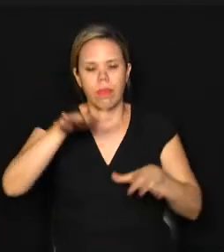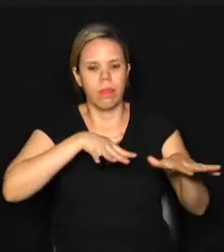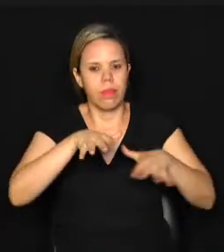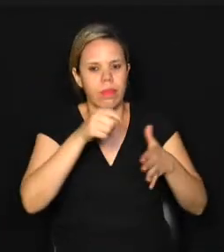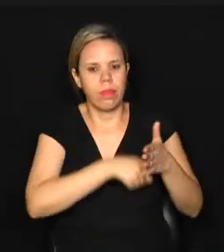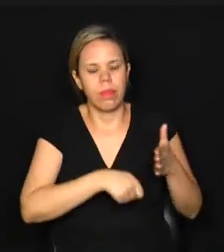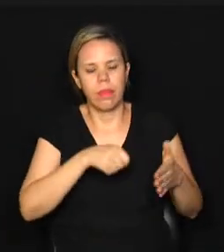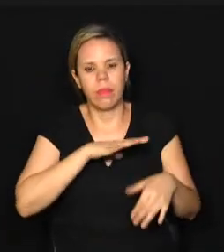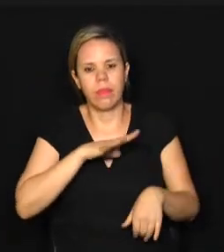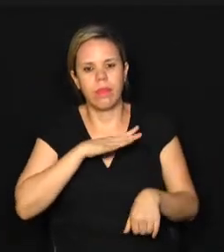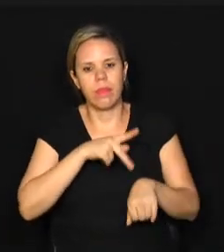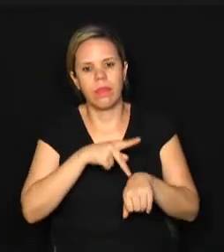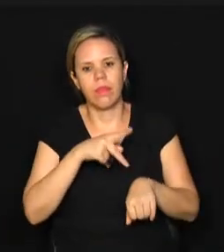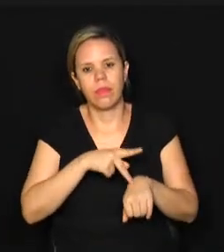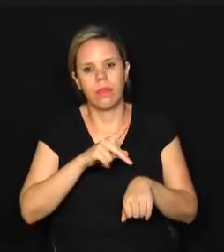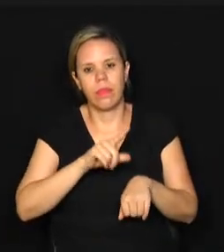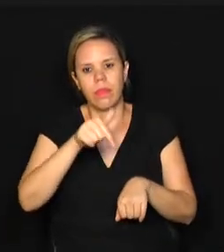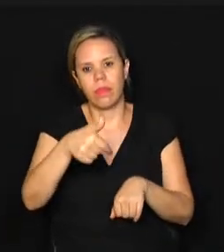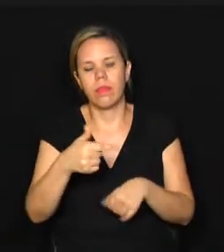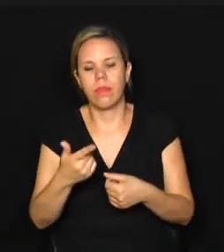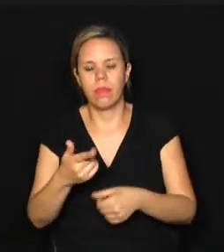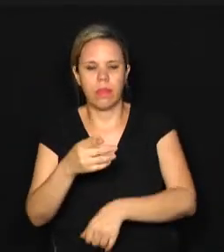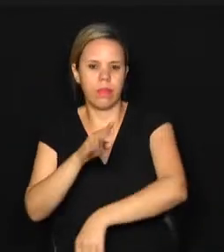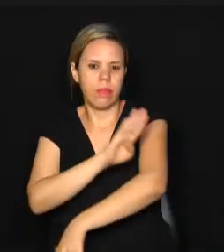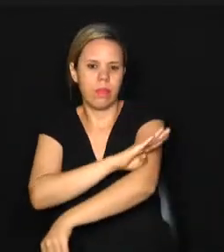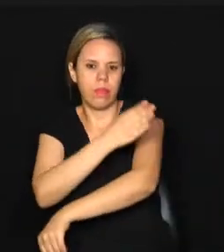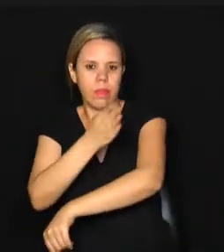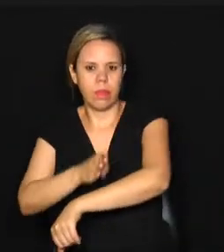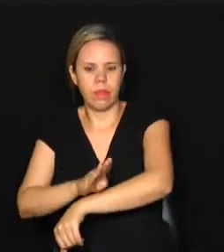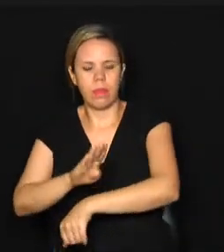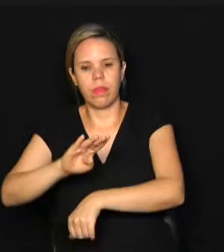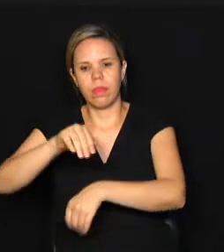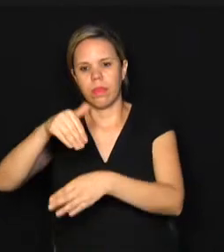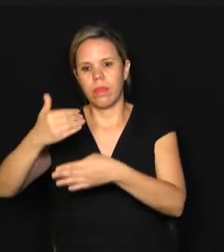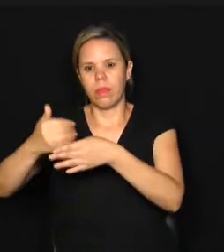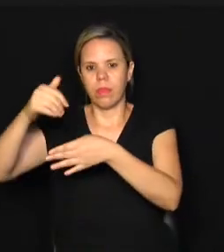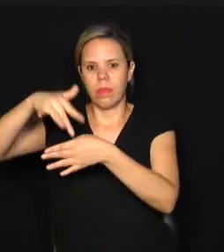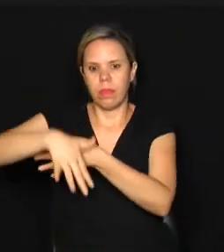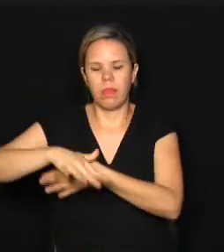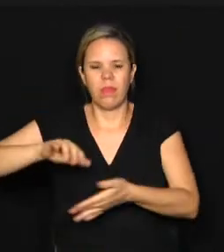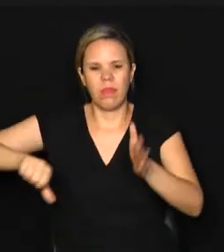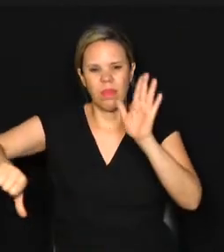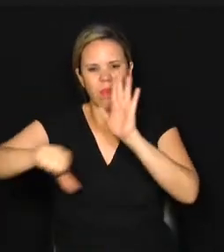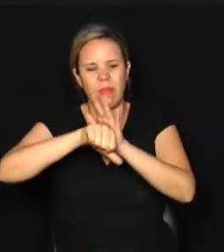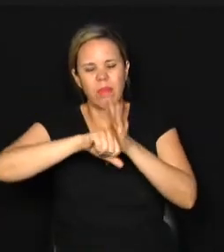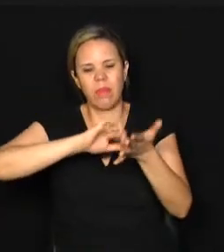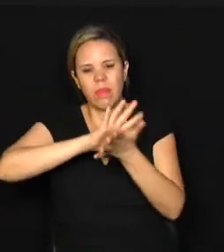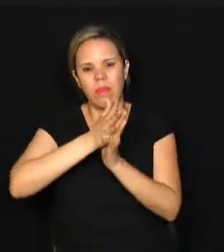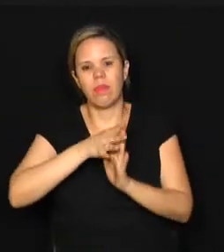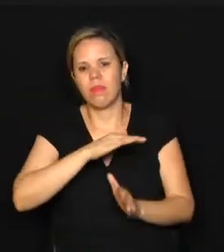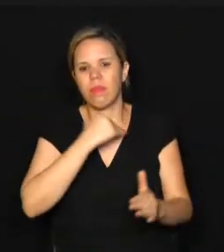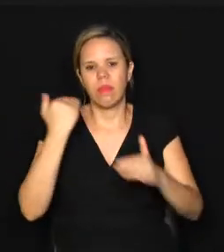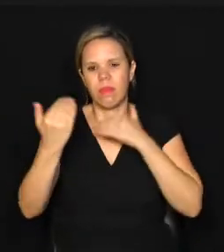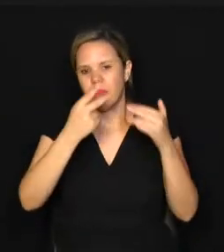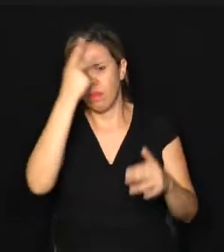Pedreira aconteceu depois de Brumadinho, né? Que foi um crime horrível que matou muita gente. E aí